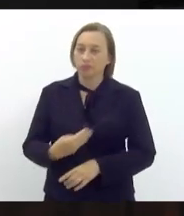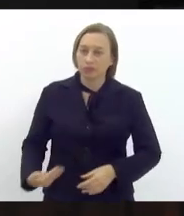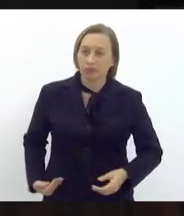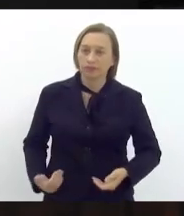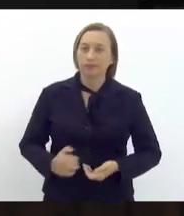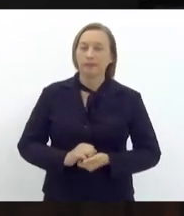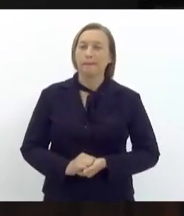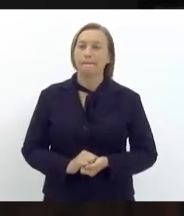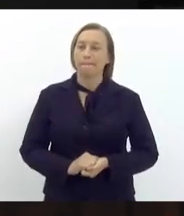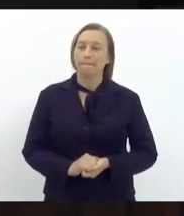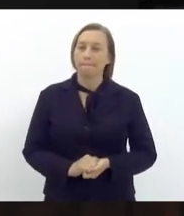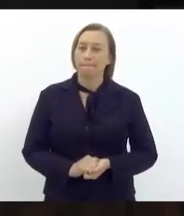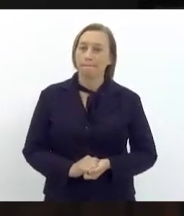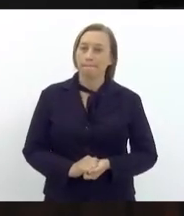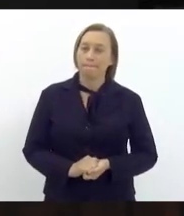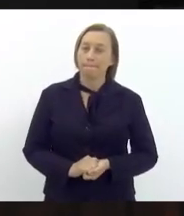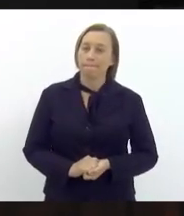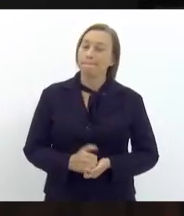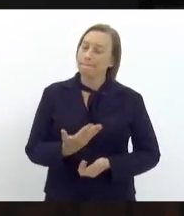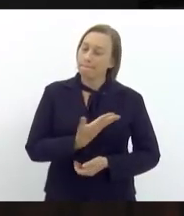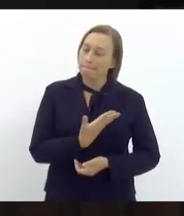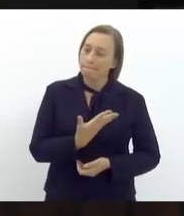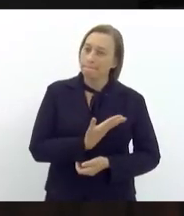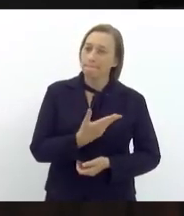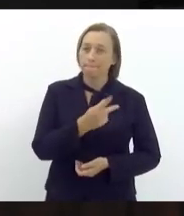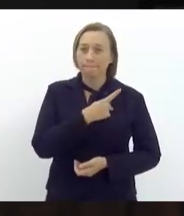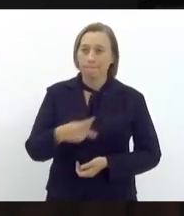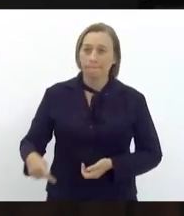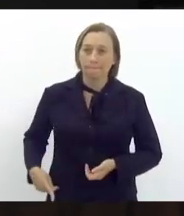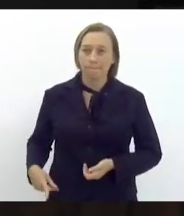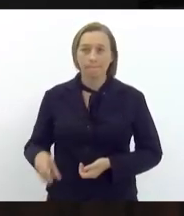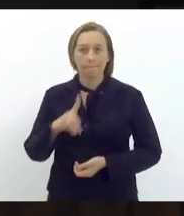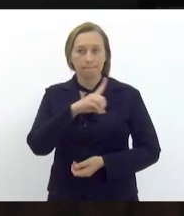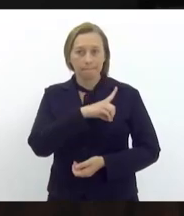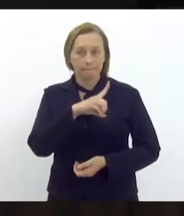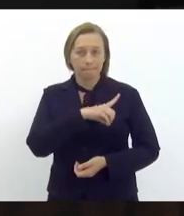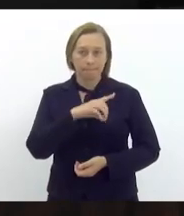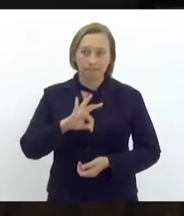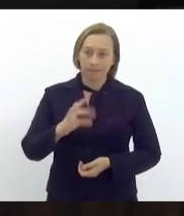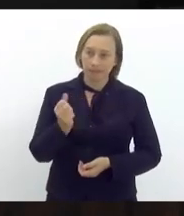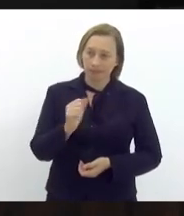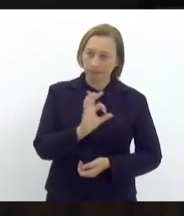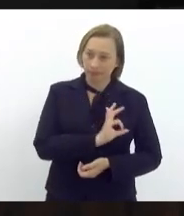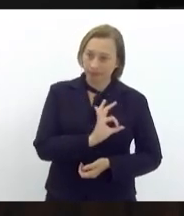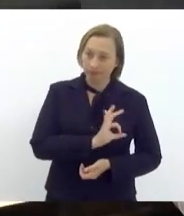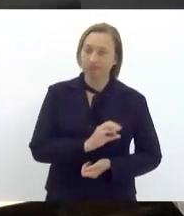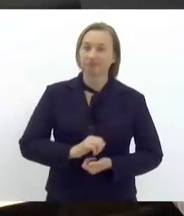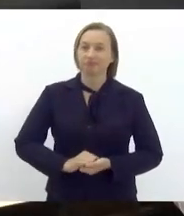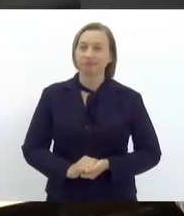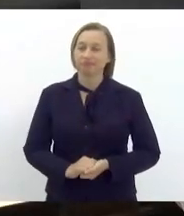nossa querida amiga presidenta delegada Marta Rocha